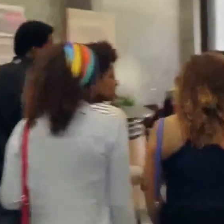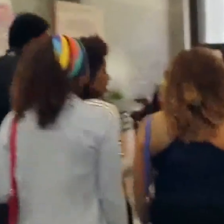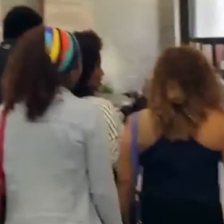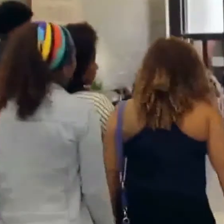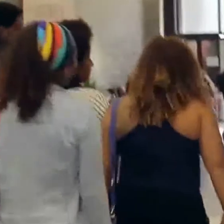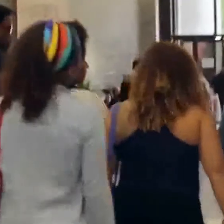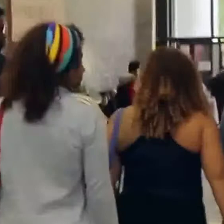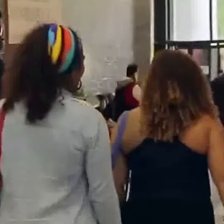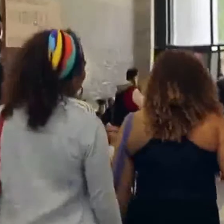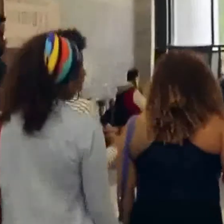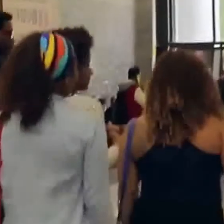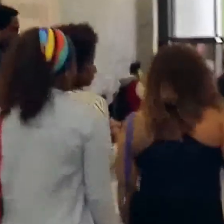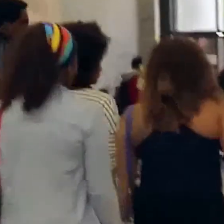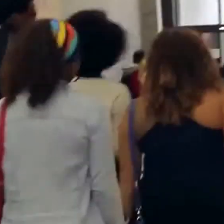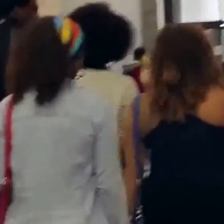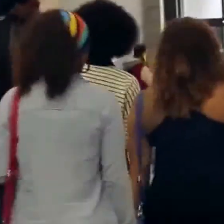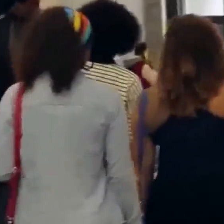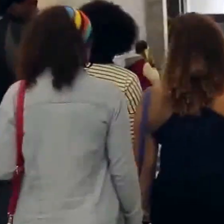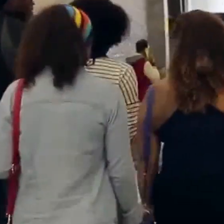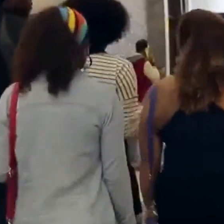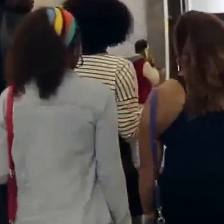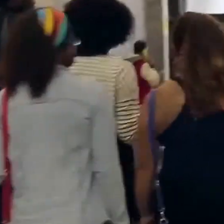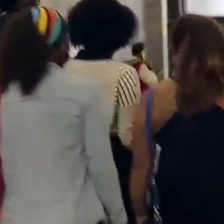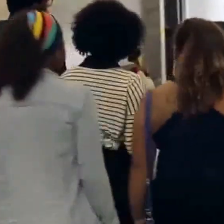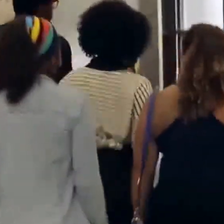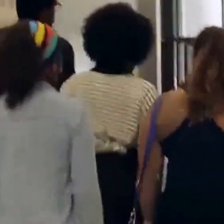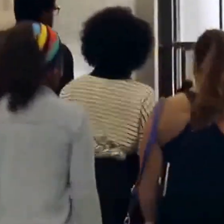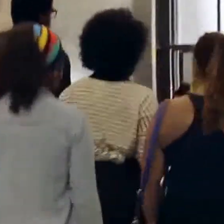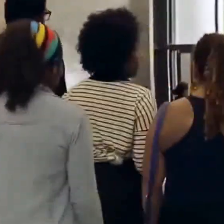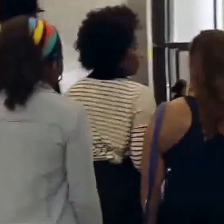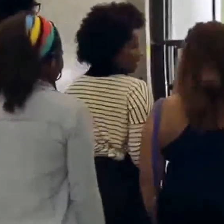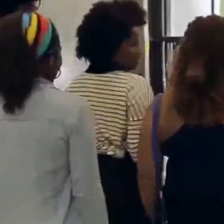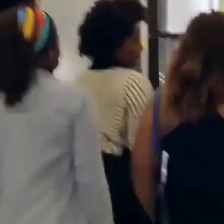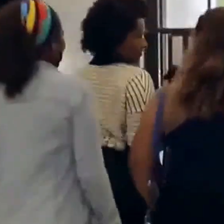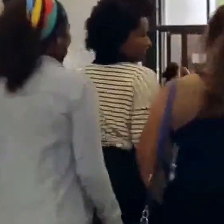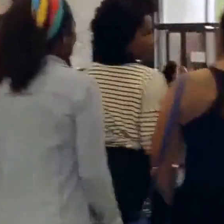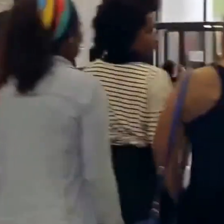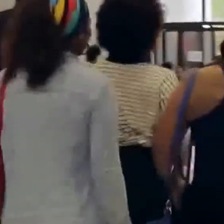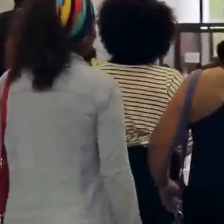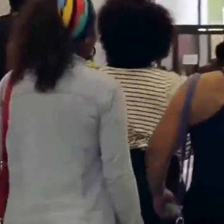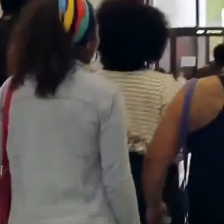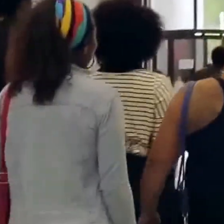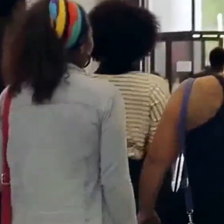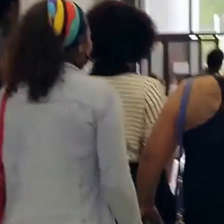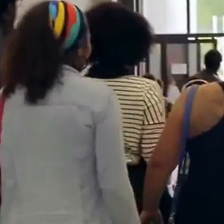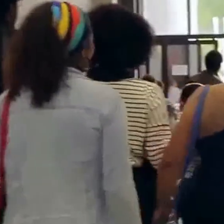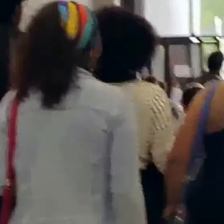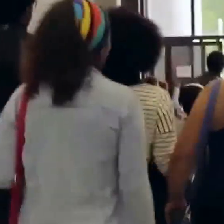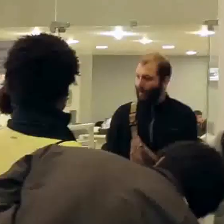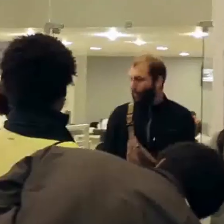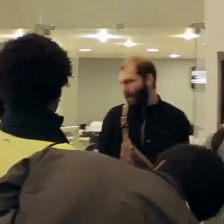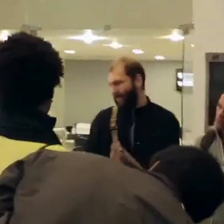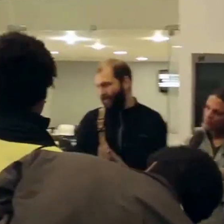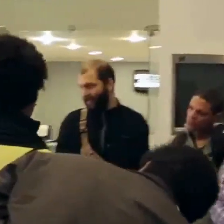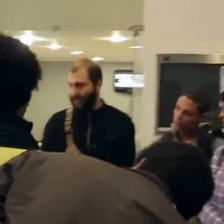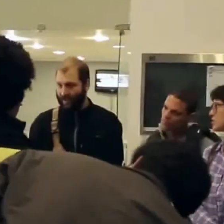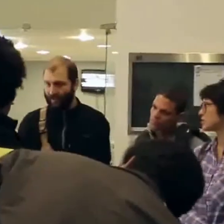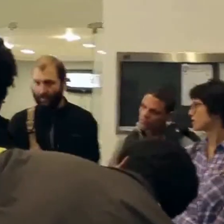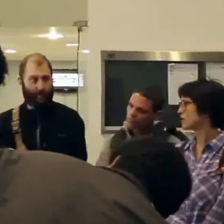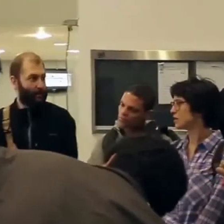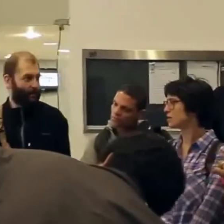cidade, eu também comecei a questionar onde é que eu estava nessa historicidade,